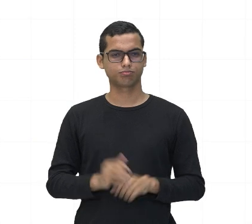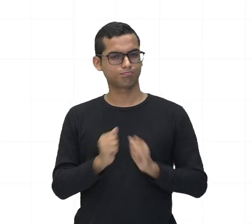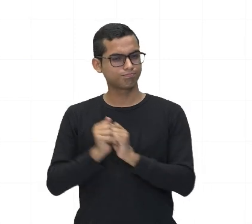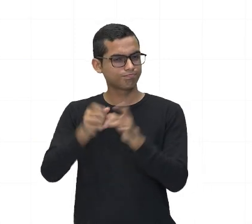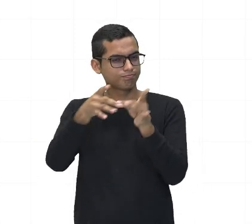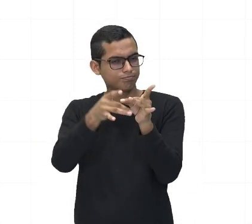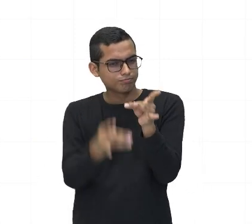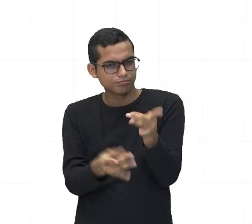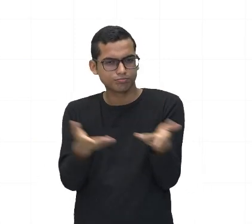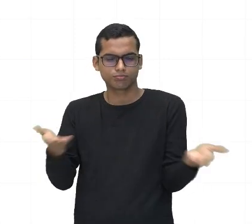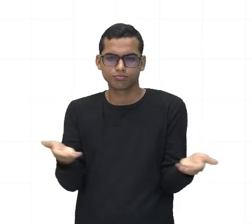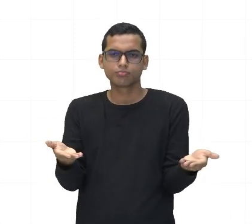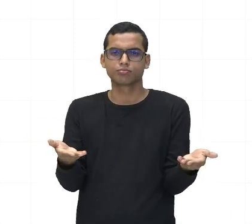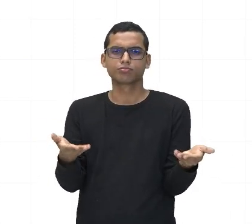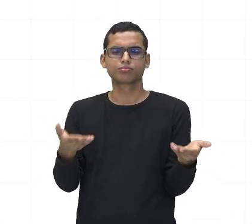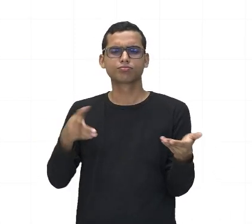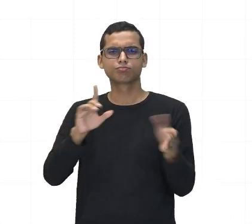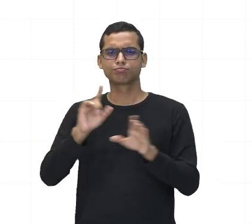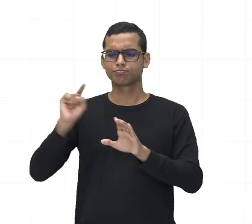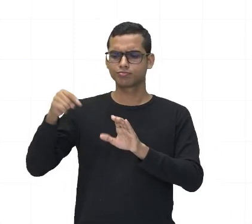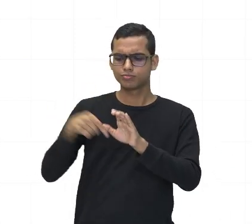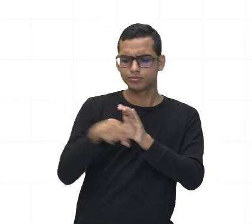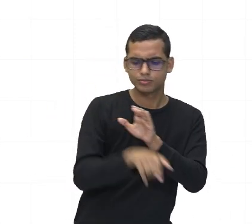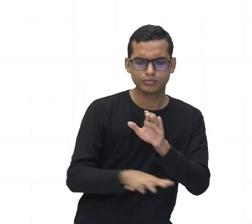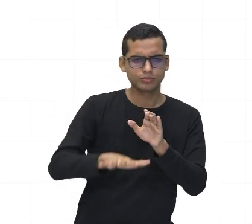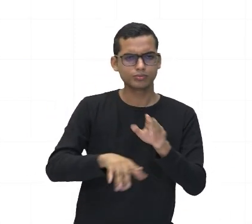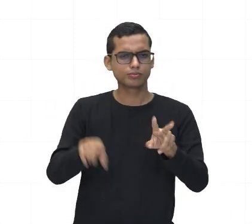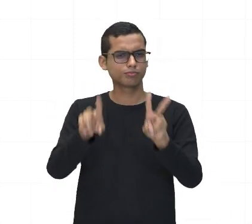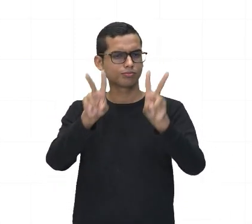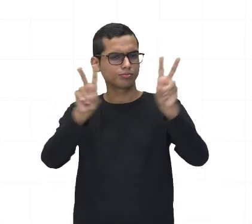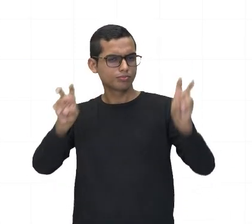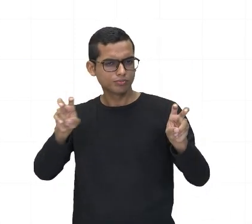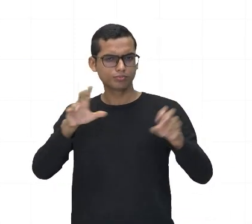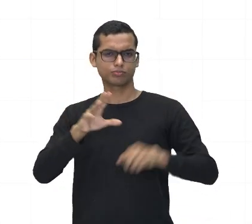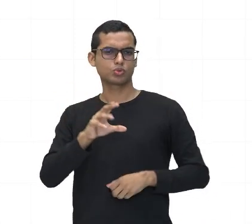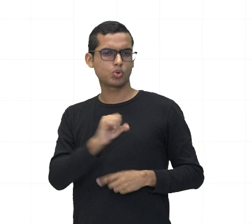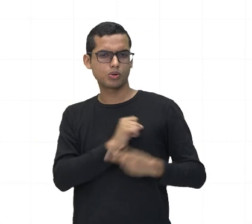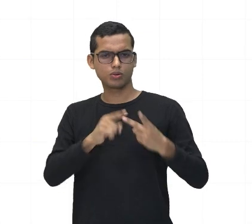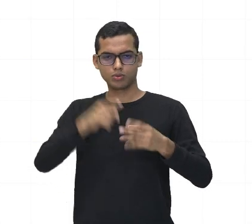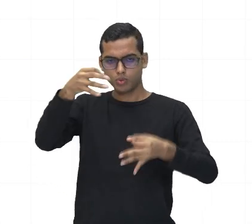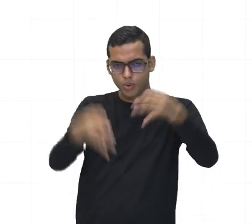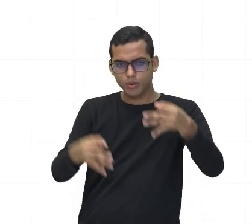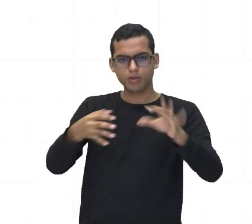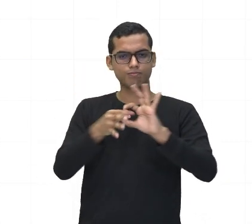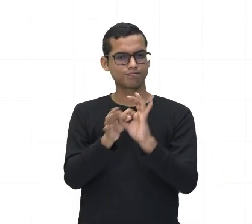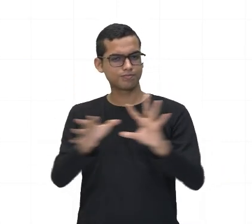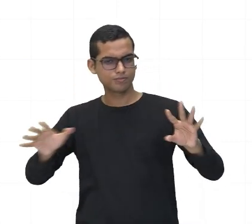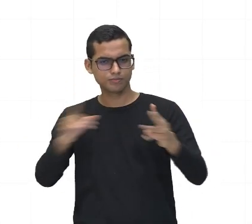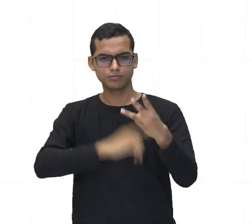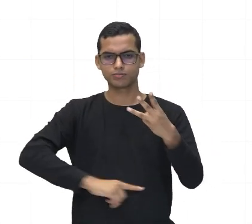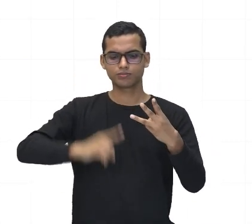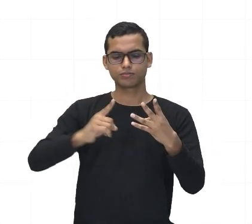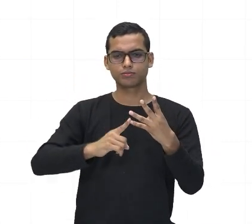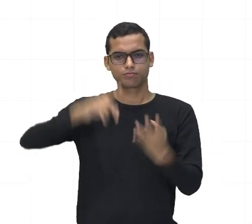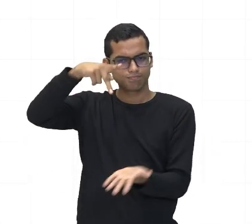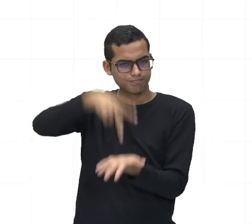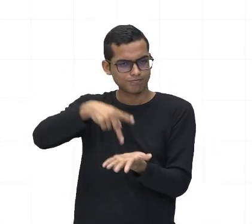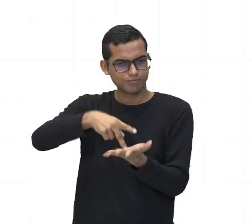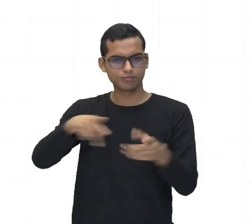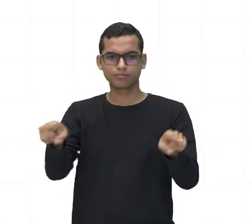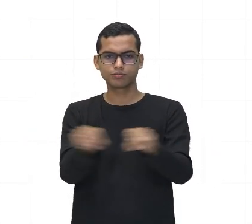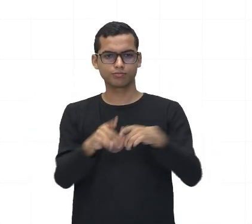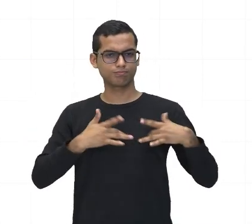nós queremos nos debruçar sobre as dimensões do amor, da justiça, a liberdade,